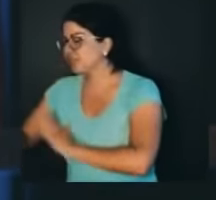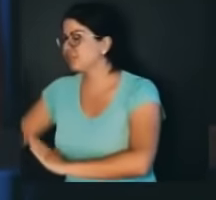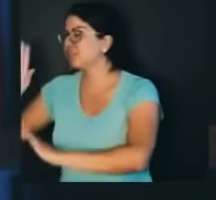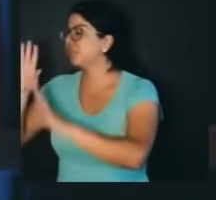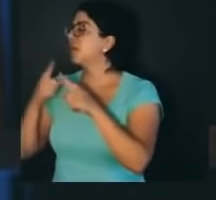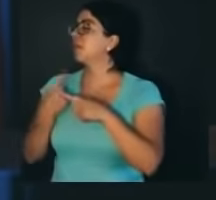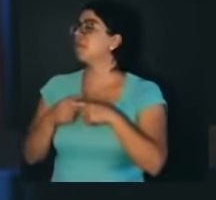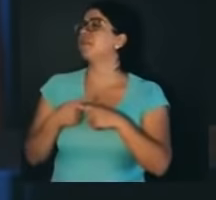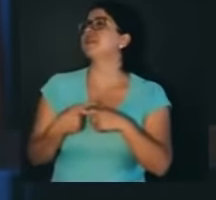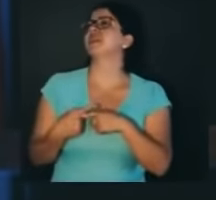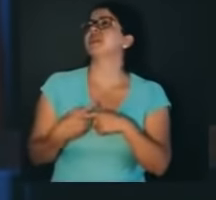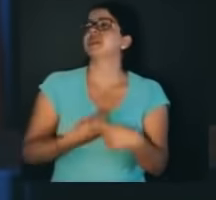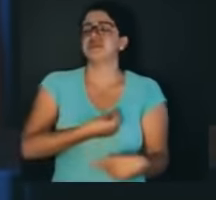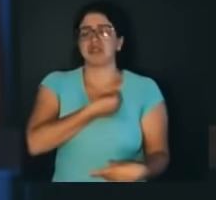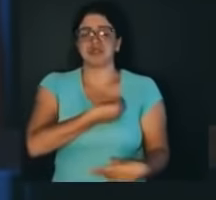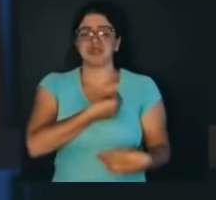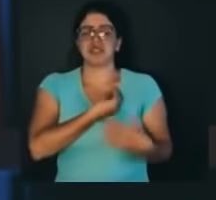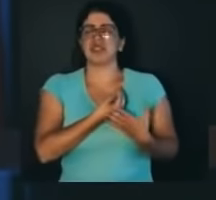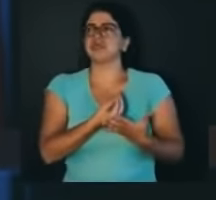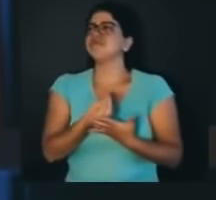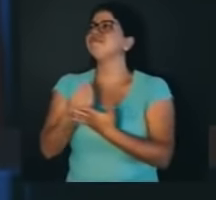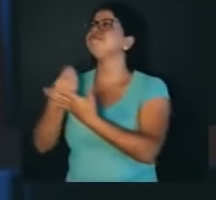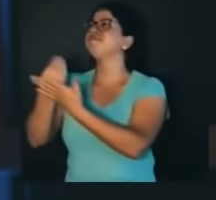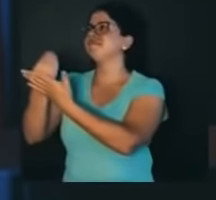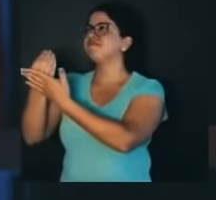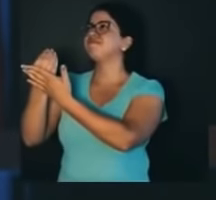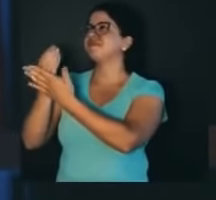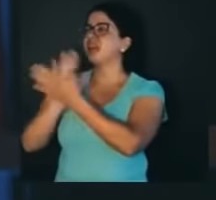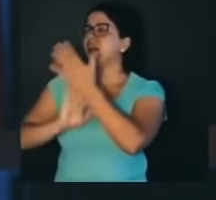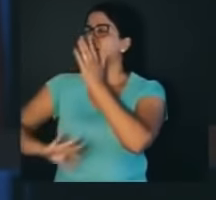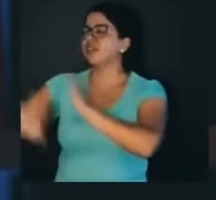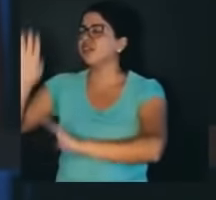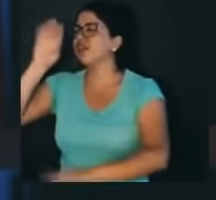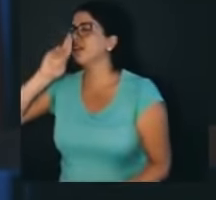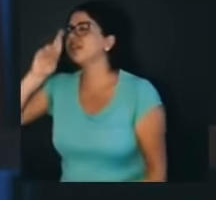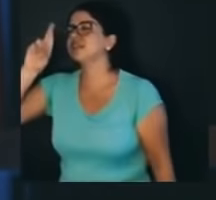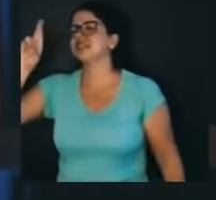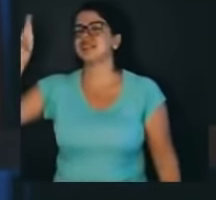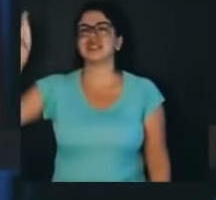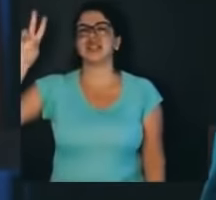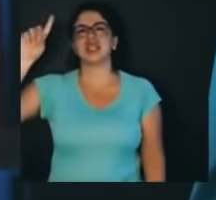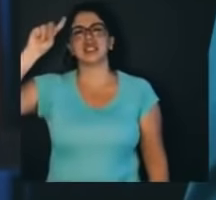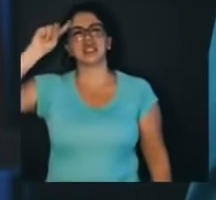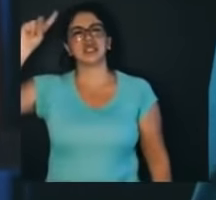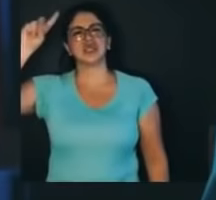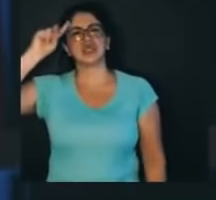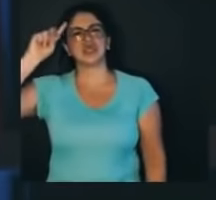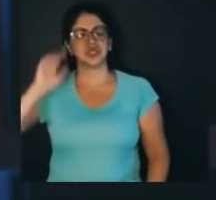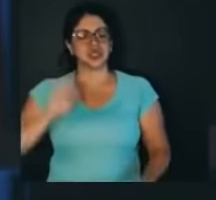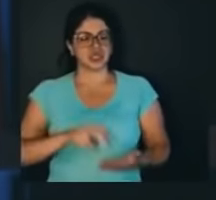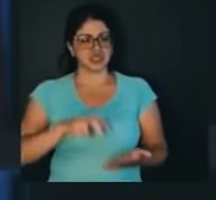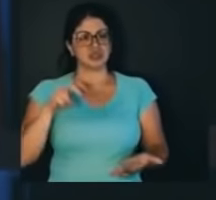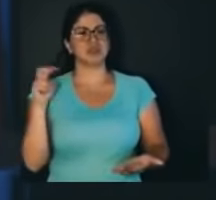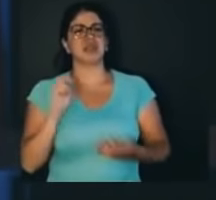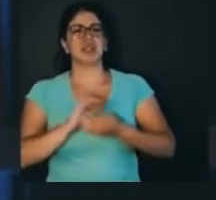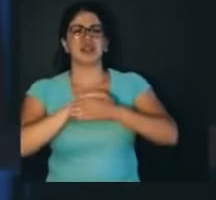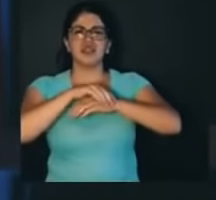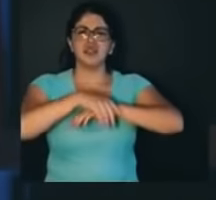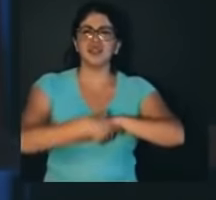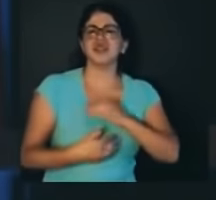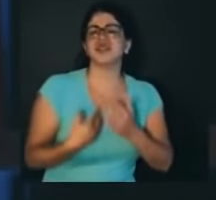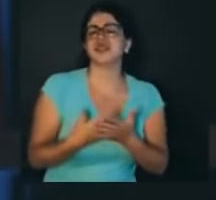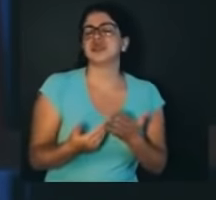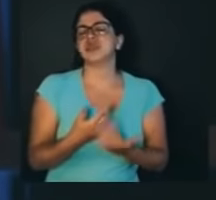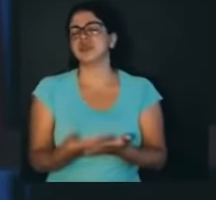vivemos somente para te adorar. Ó Deus, nós cremos que dia e noite, noite e dia, até que o Senhor